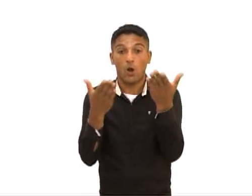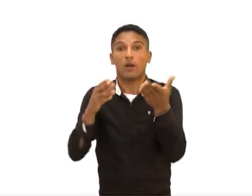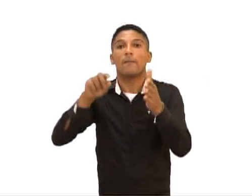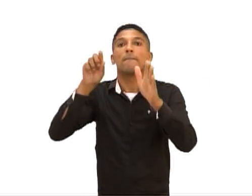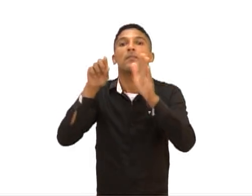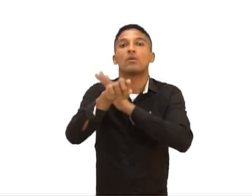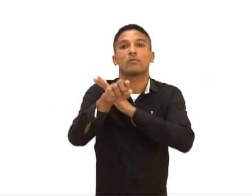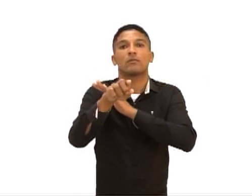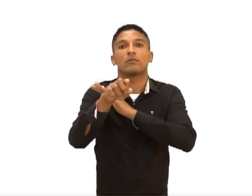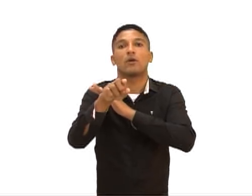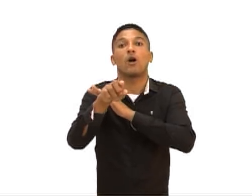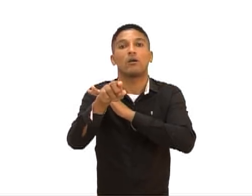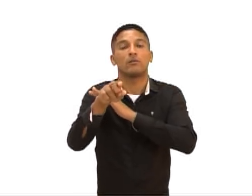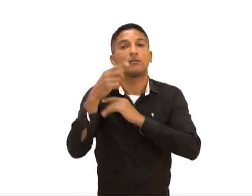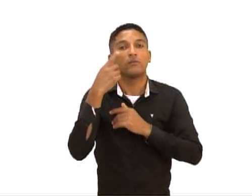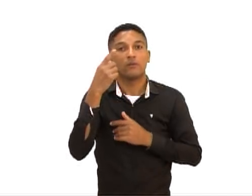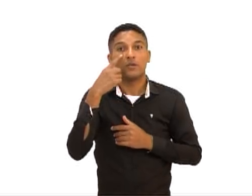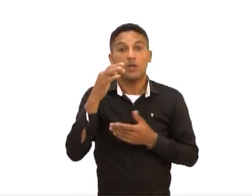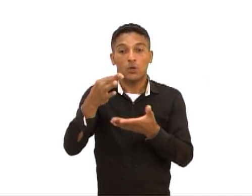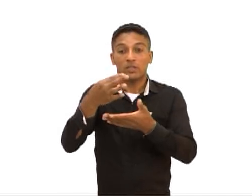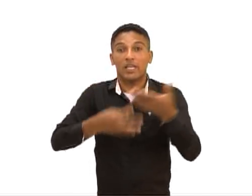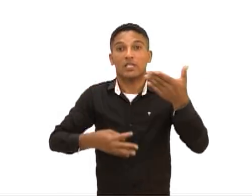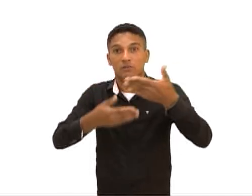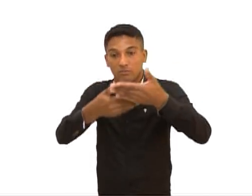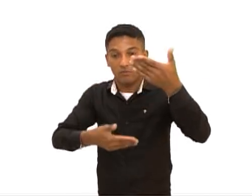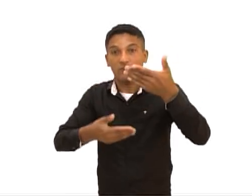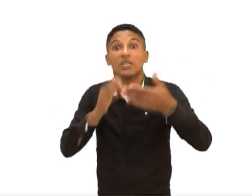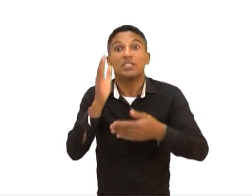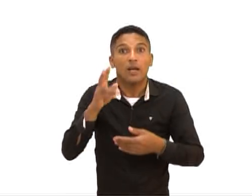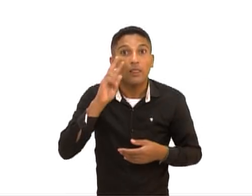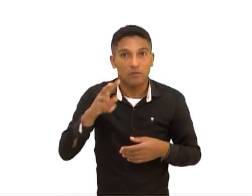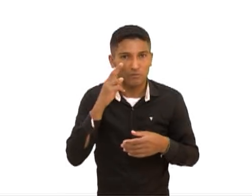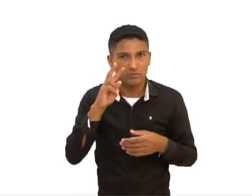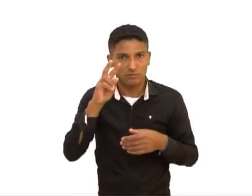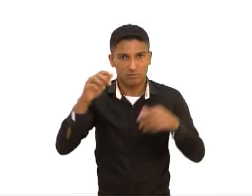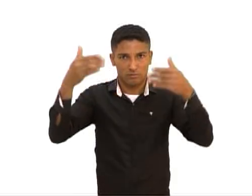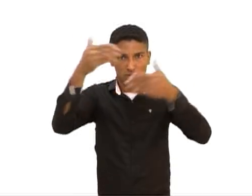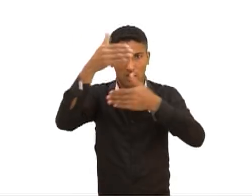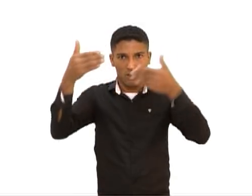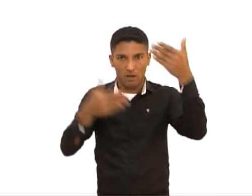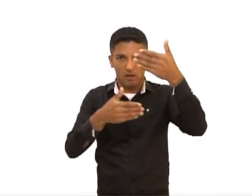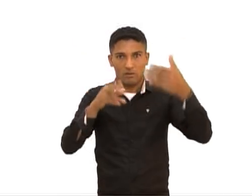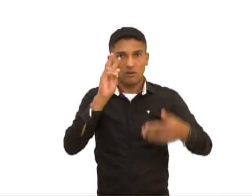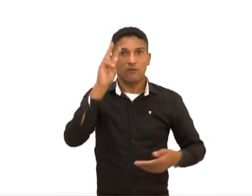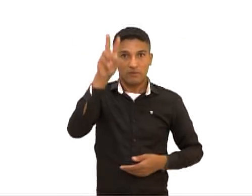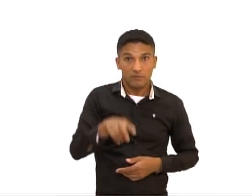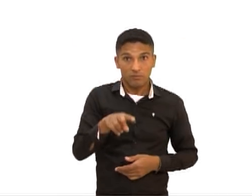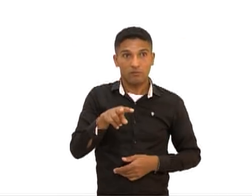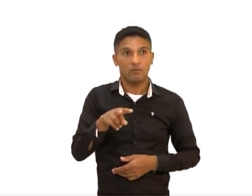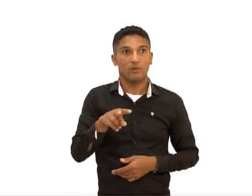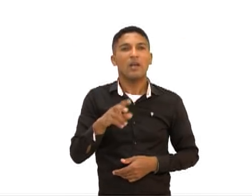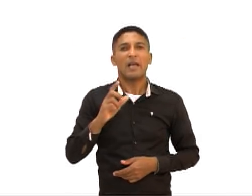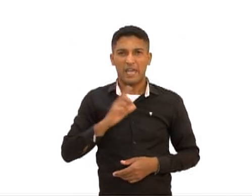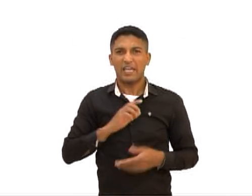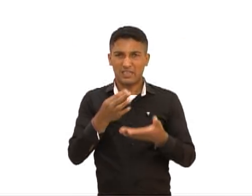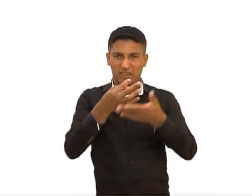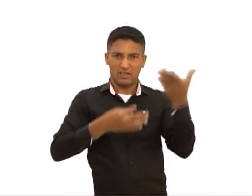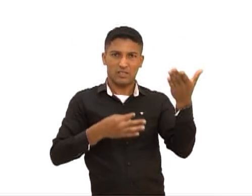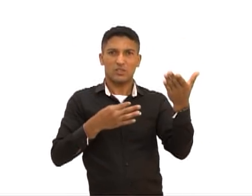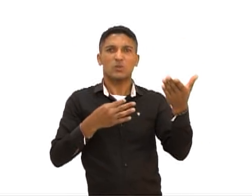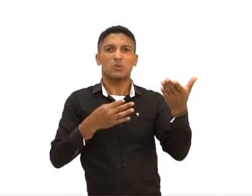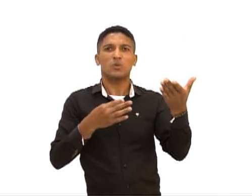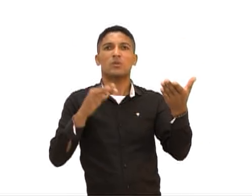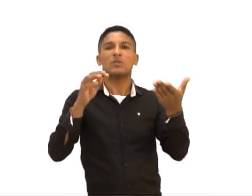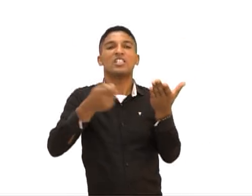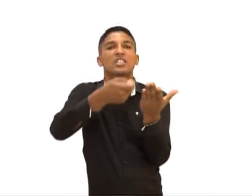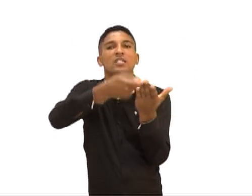ler? Será que o texto que a gente acabou de ler é um texto dissertativo, pois traz a opinião de alguém sobre os livros? Ou será